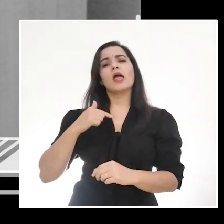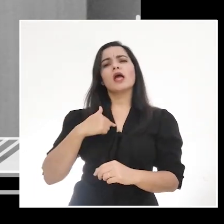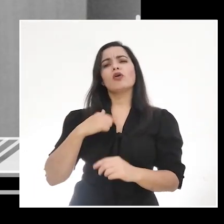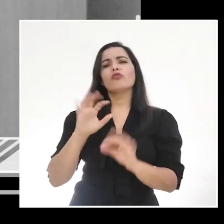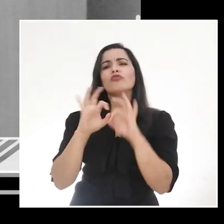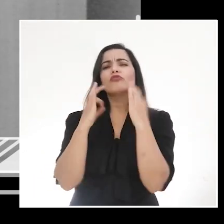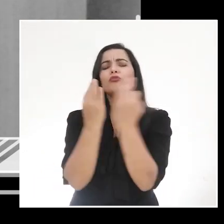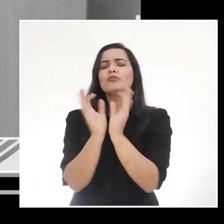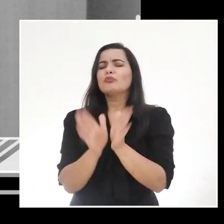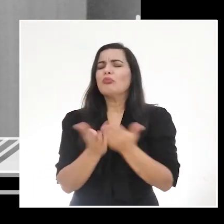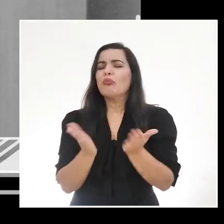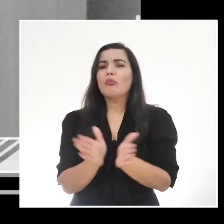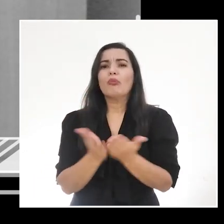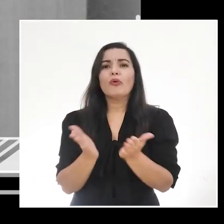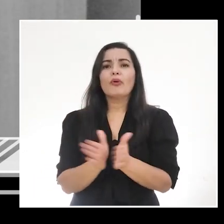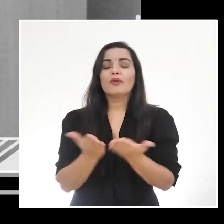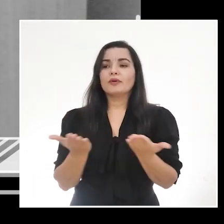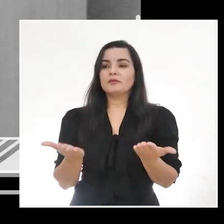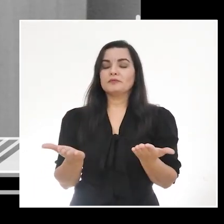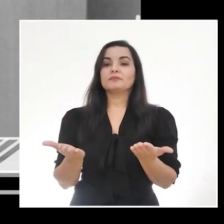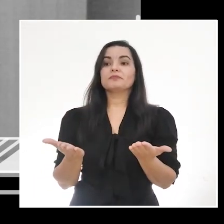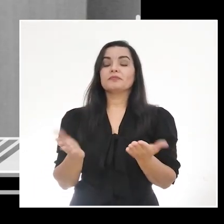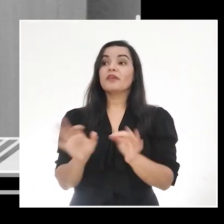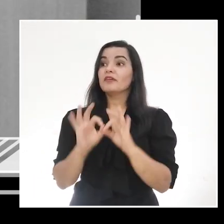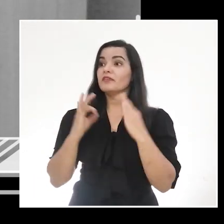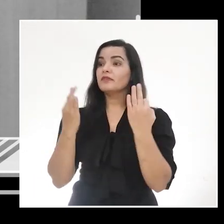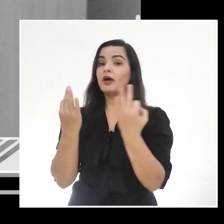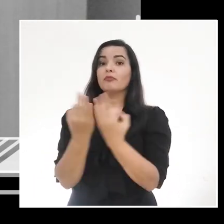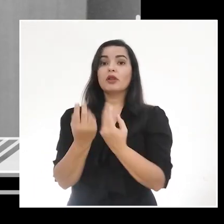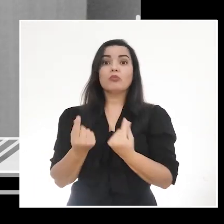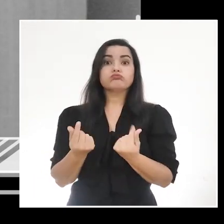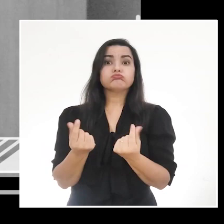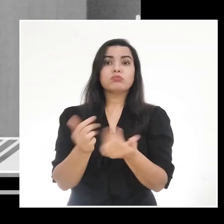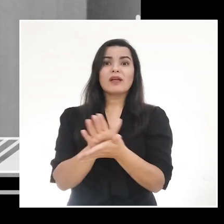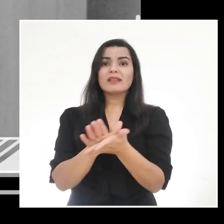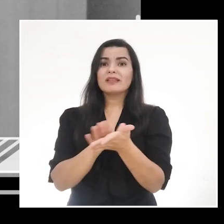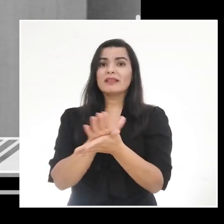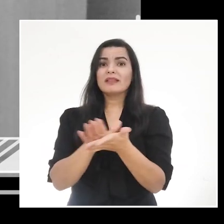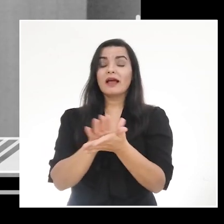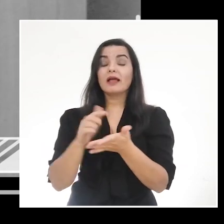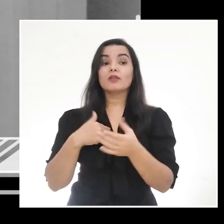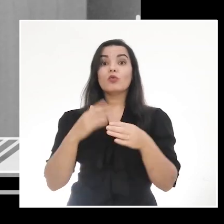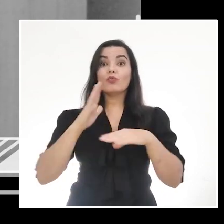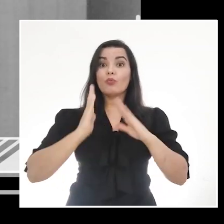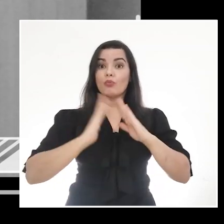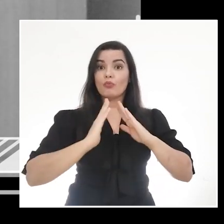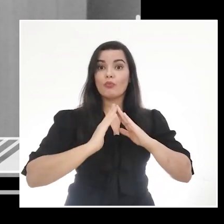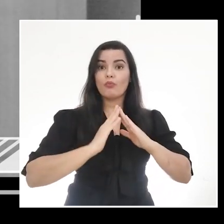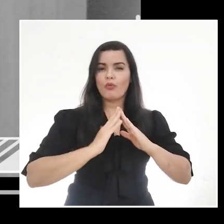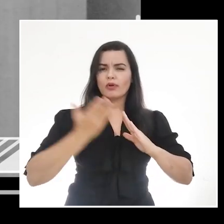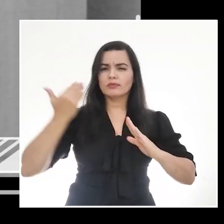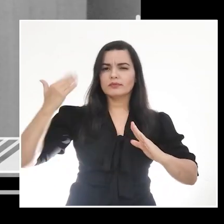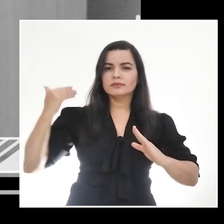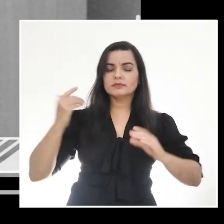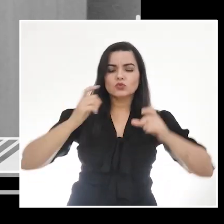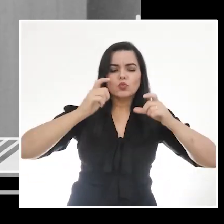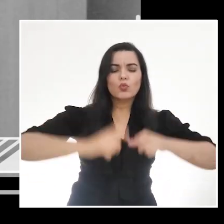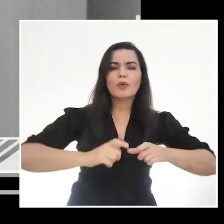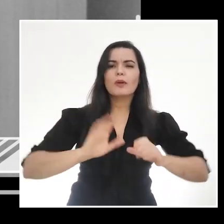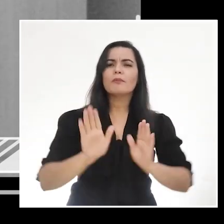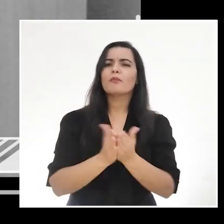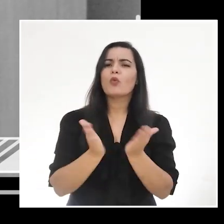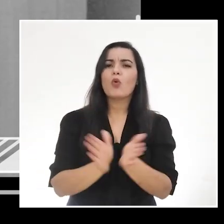eu vou mencionar. Uma delas porque veja bem, cara, eu sou de uma família pobre, eu sou de uma família